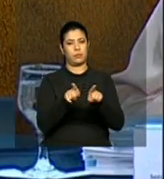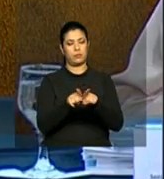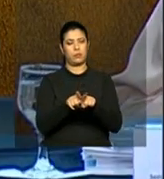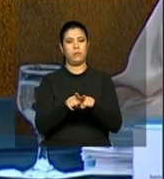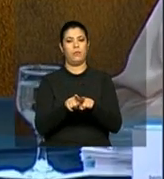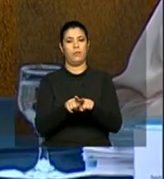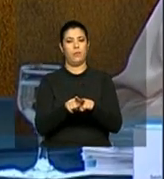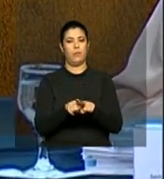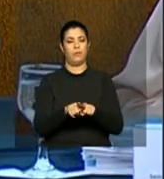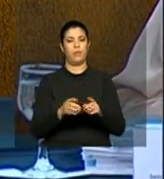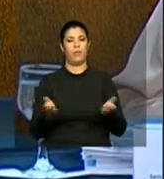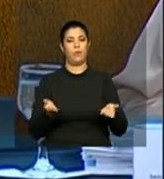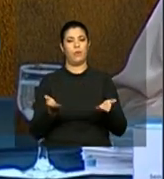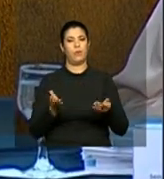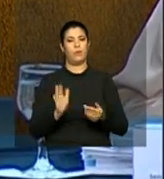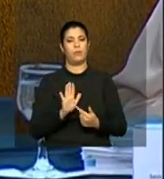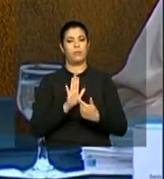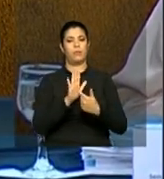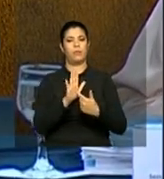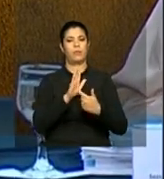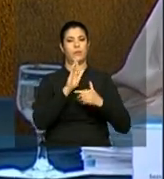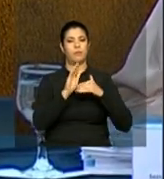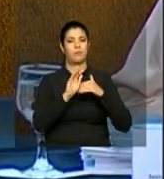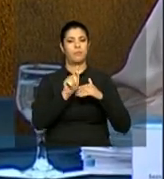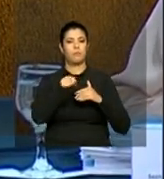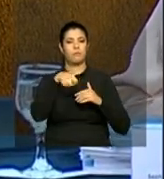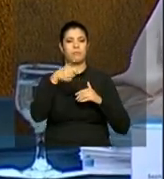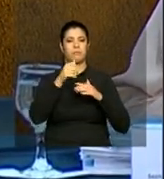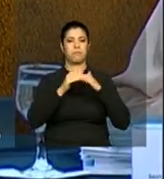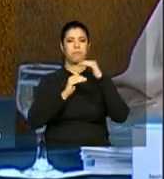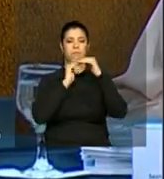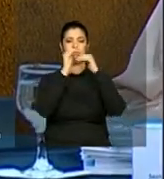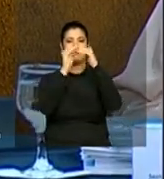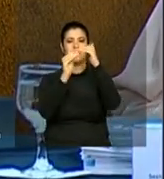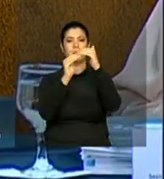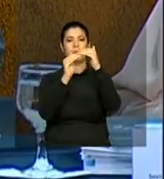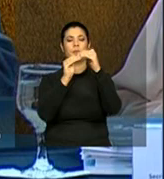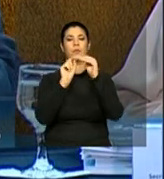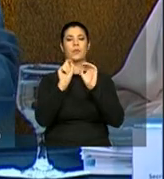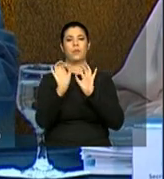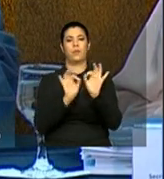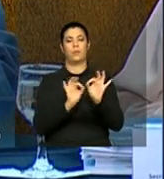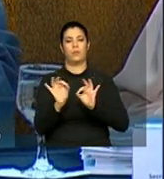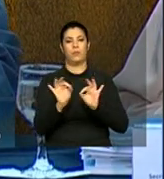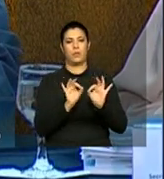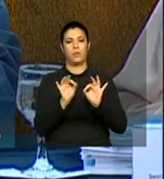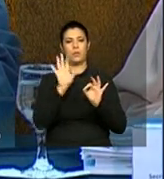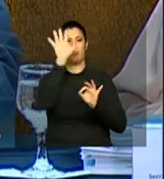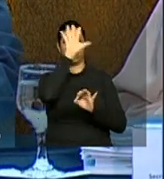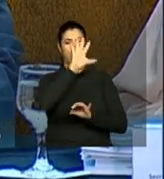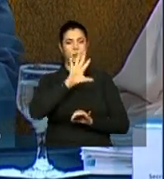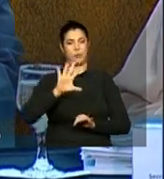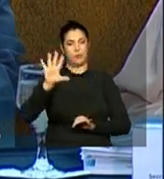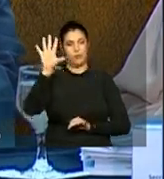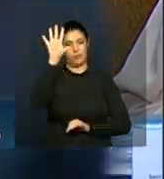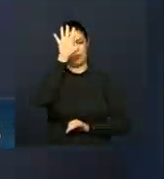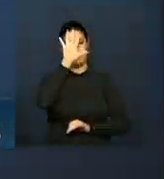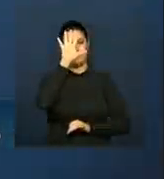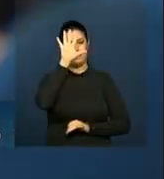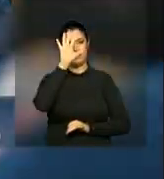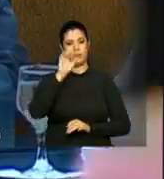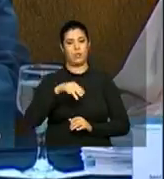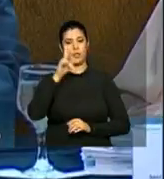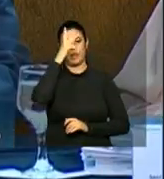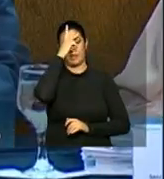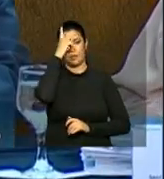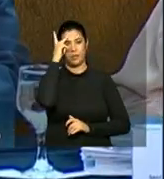é mais um retrato do avanço do planejamento a nível nacional. Dizem